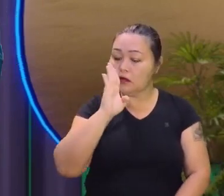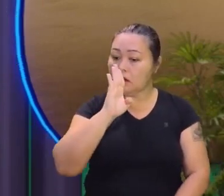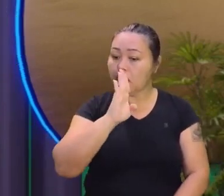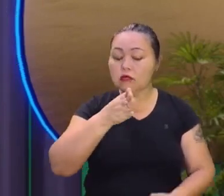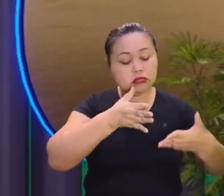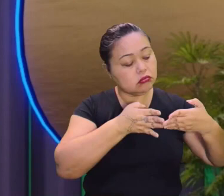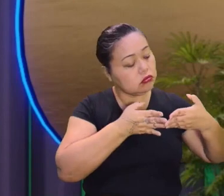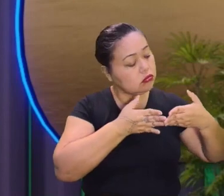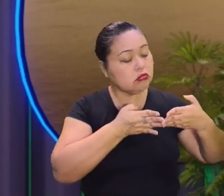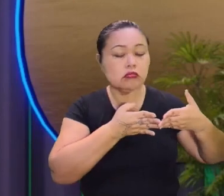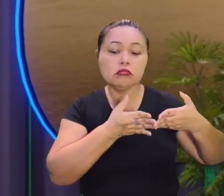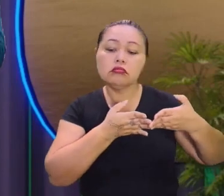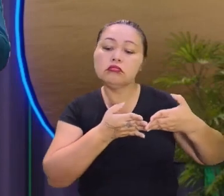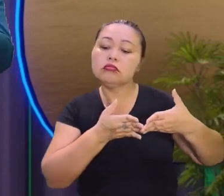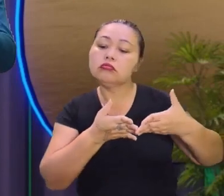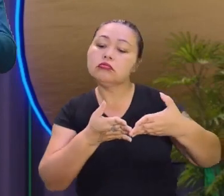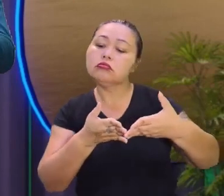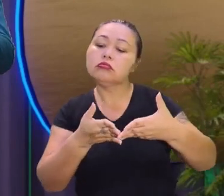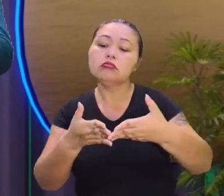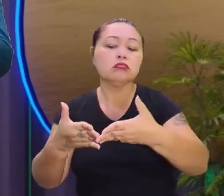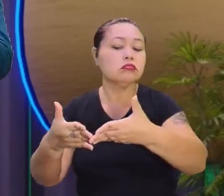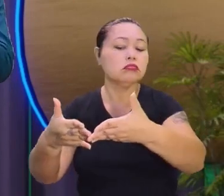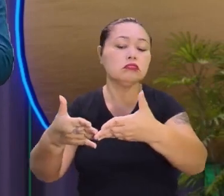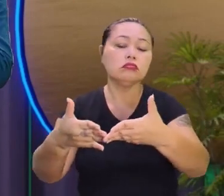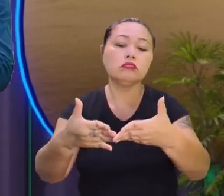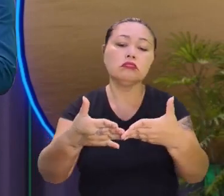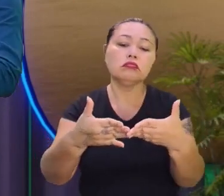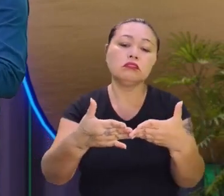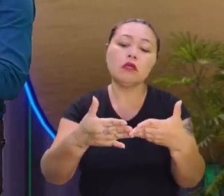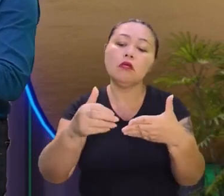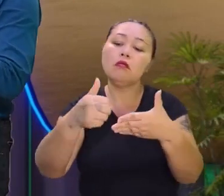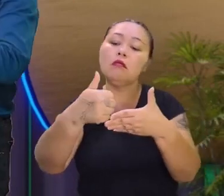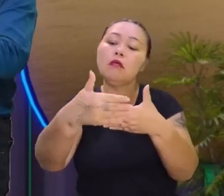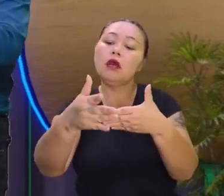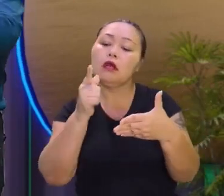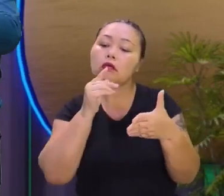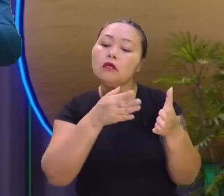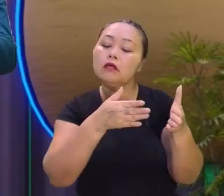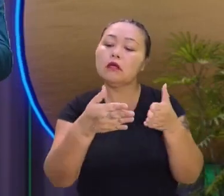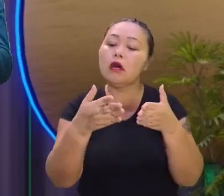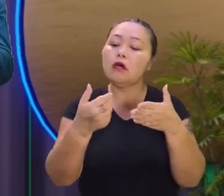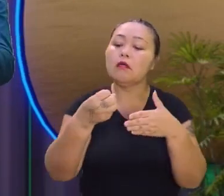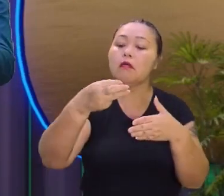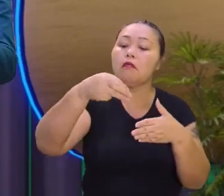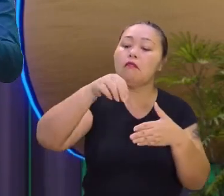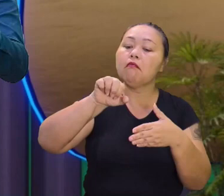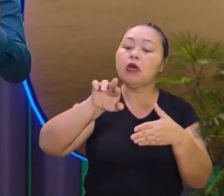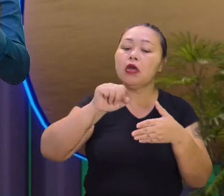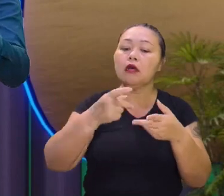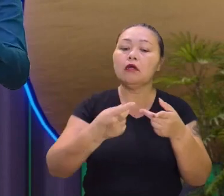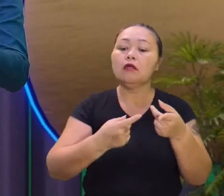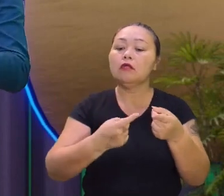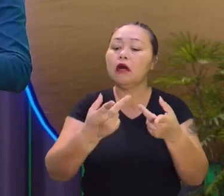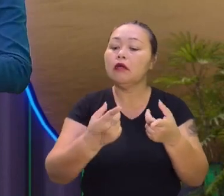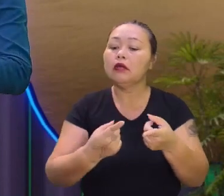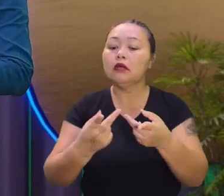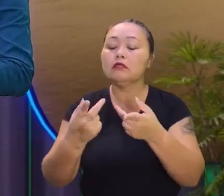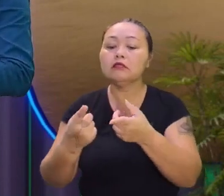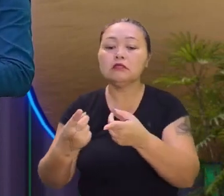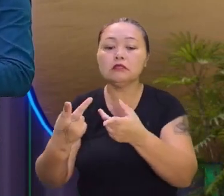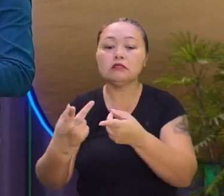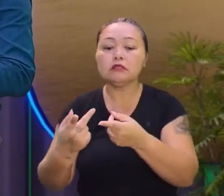levam na canoa e vão para a beira do rio de um mercado. Depois vão no mercado e vão